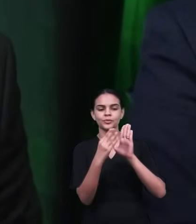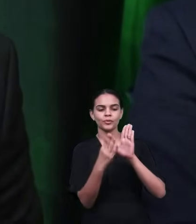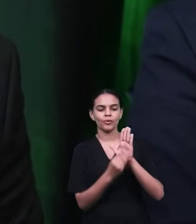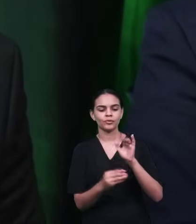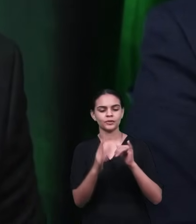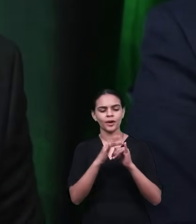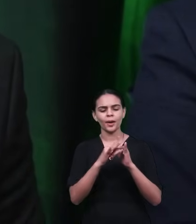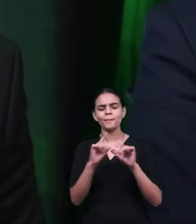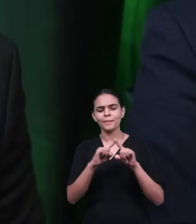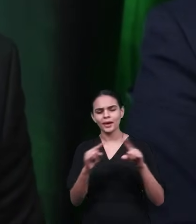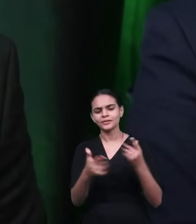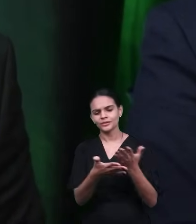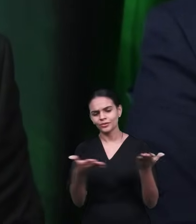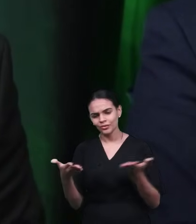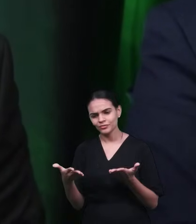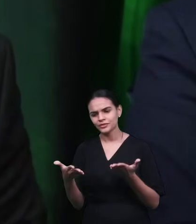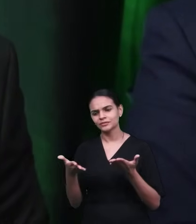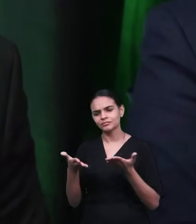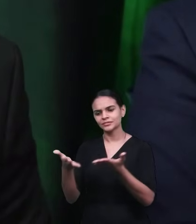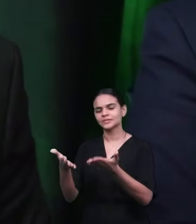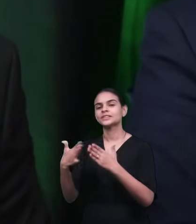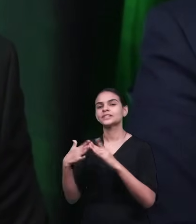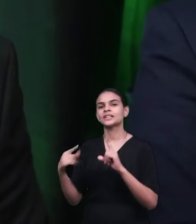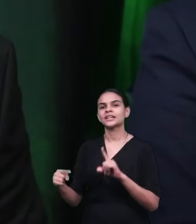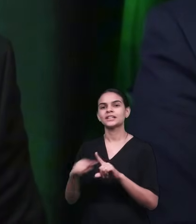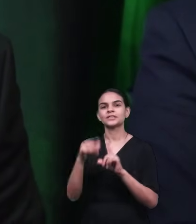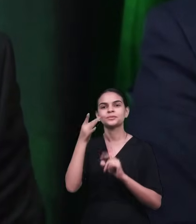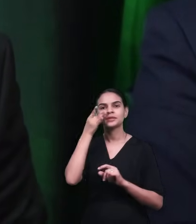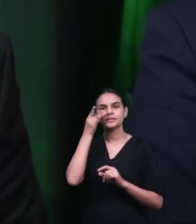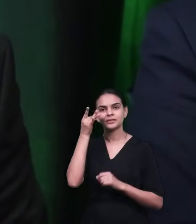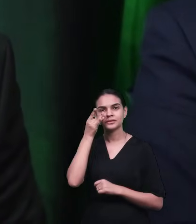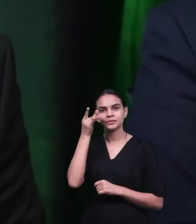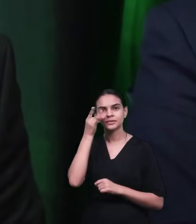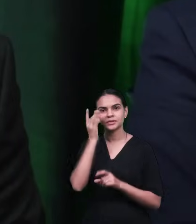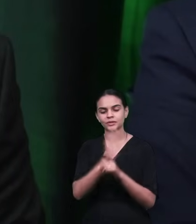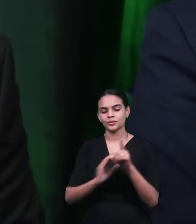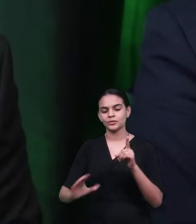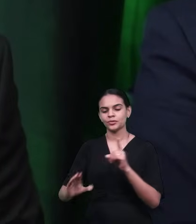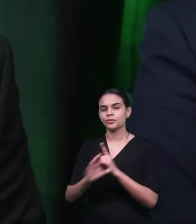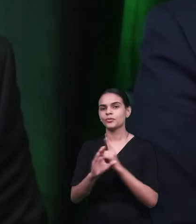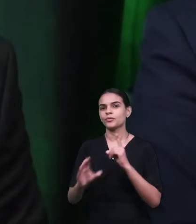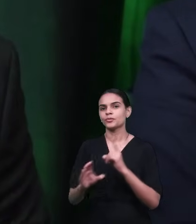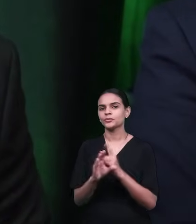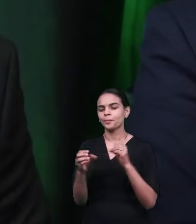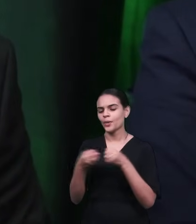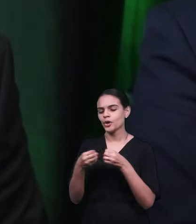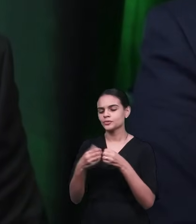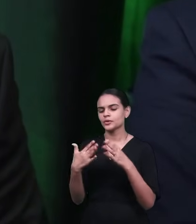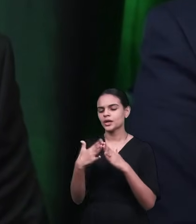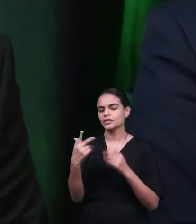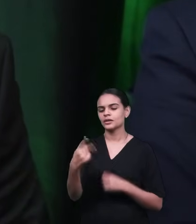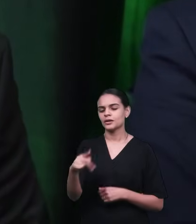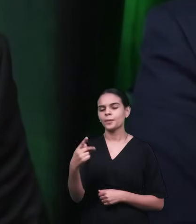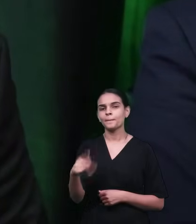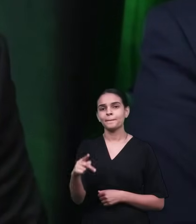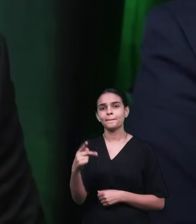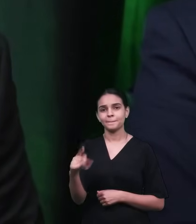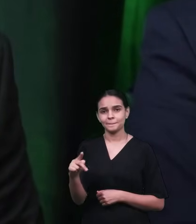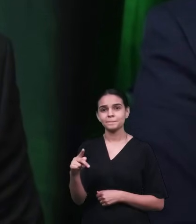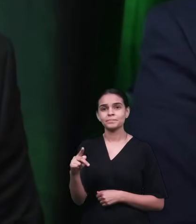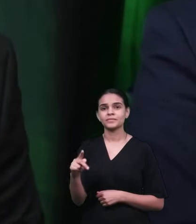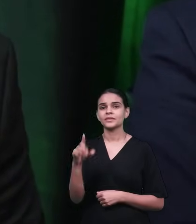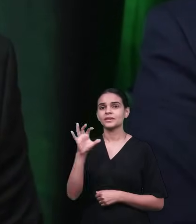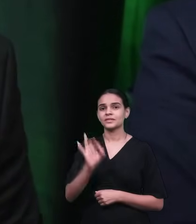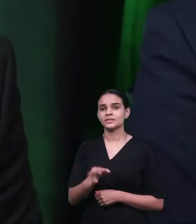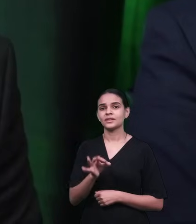canais. Visite uma das nossas igrejas mais próximas à sua casa, busque a Deus a viver essa caminhada na presença do Senhor,